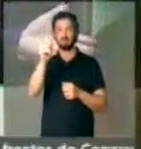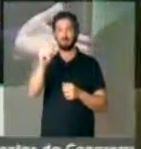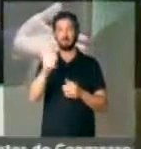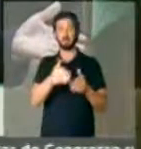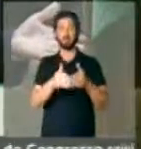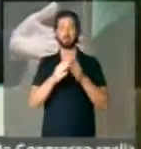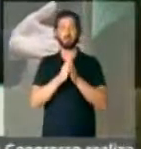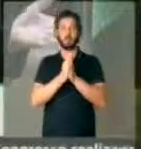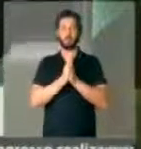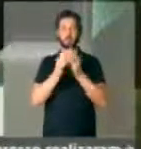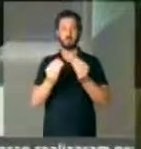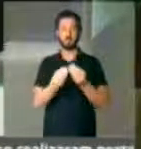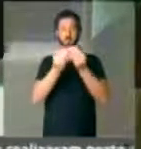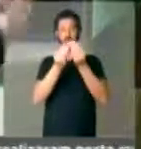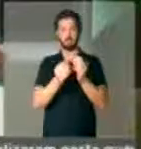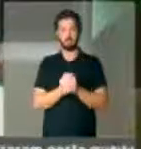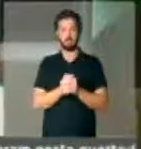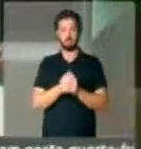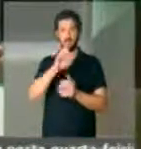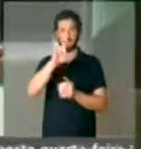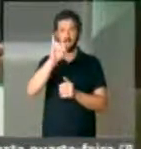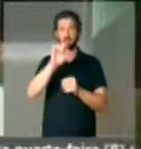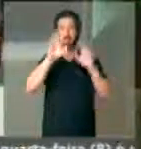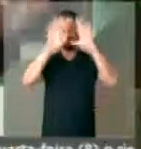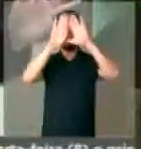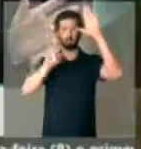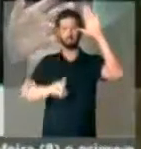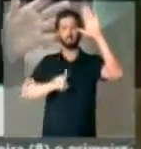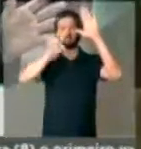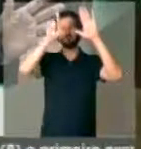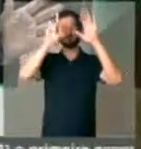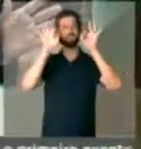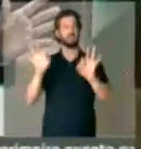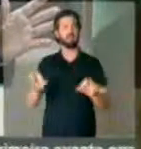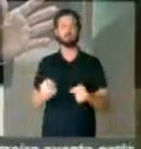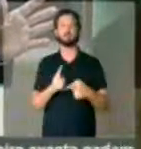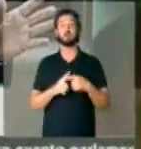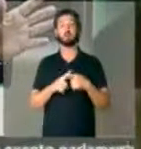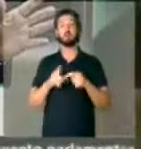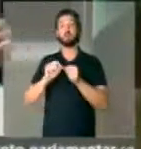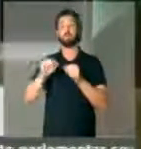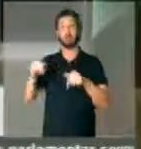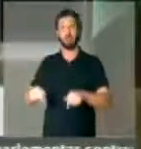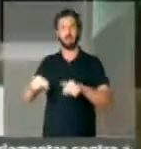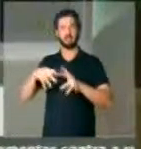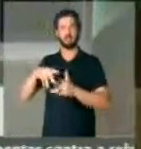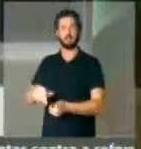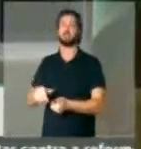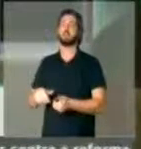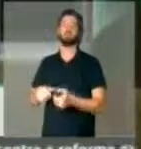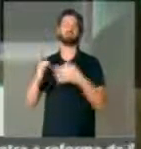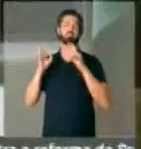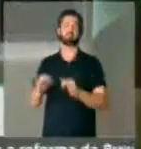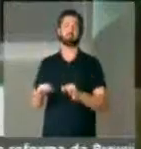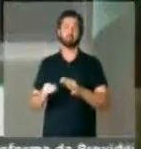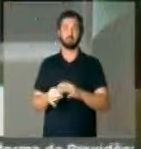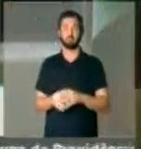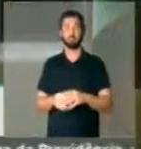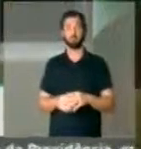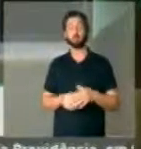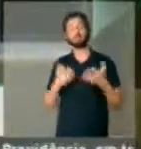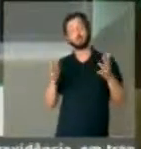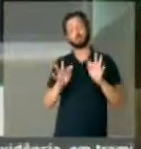pedir orações. O senhor Elias vai lá para o céu, porque ele sabe que aqui na terra o que ele tinha de fazer ele já fez, e que